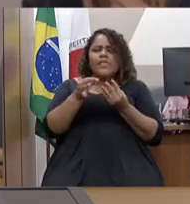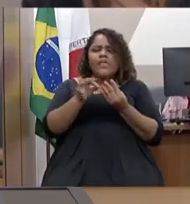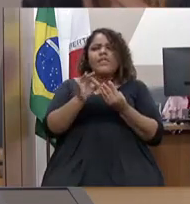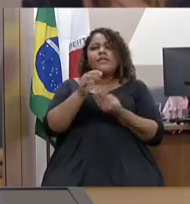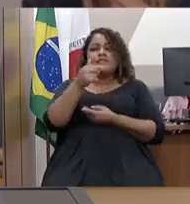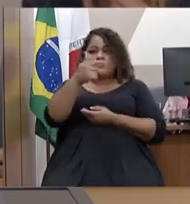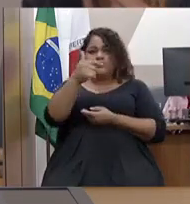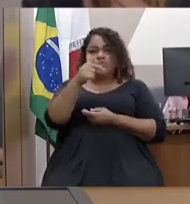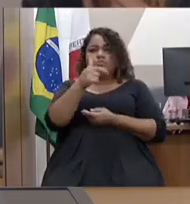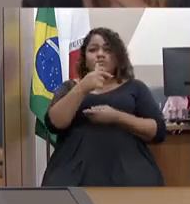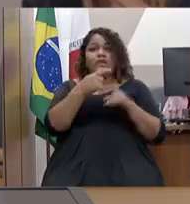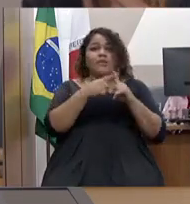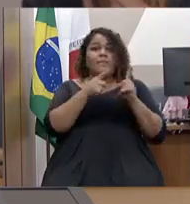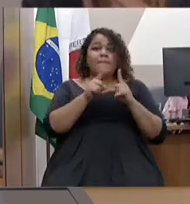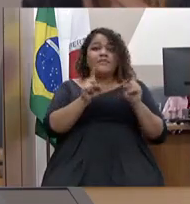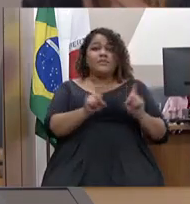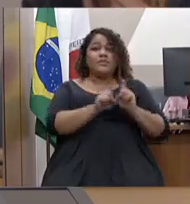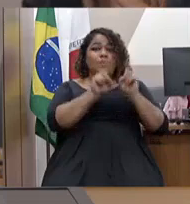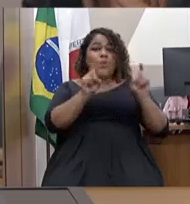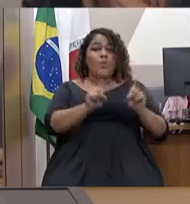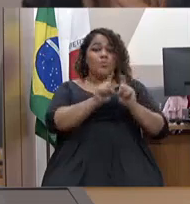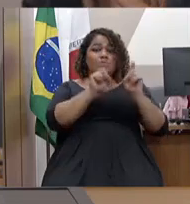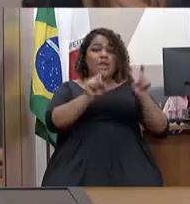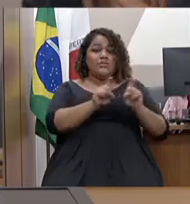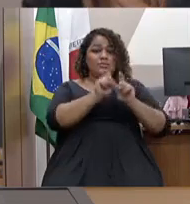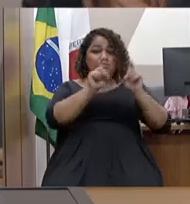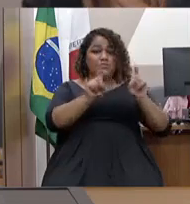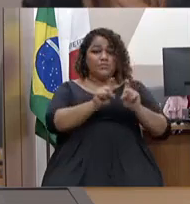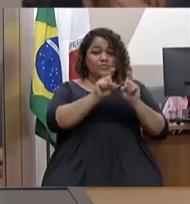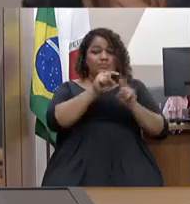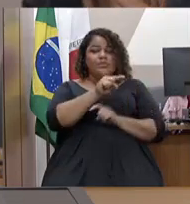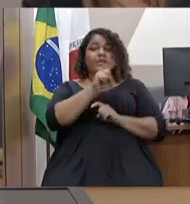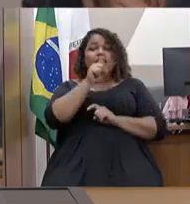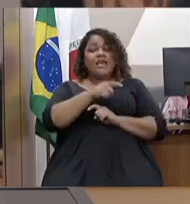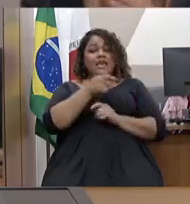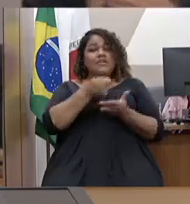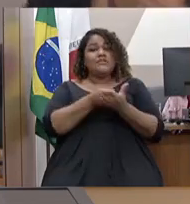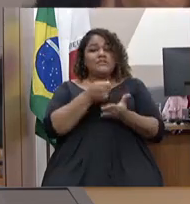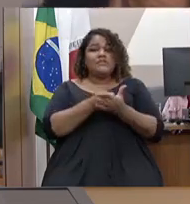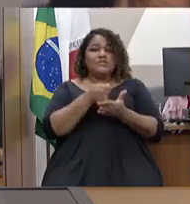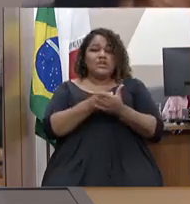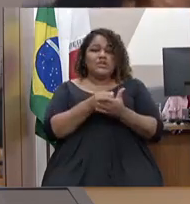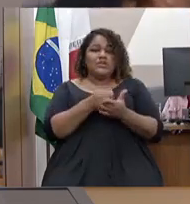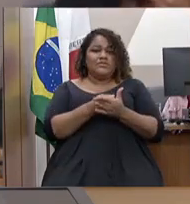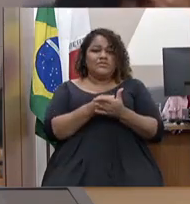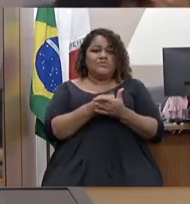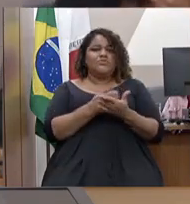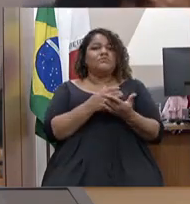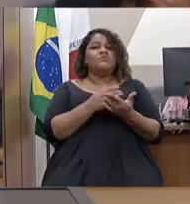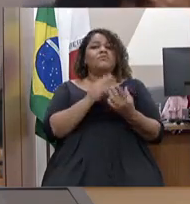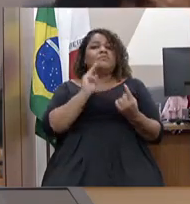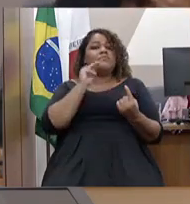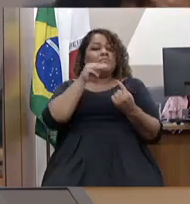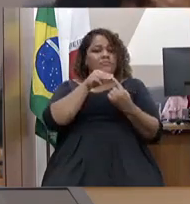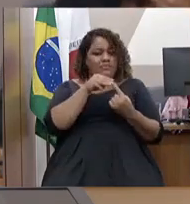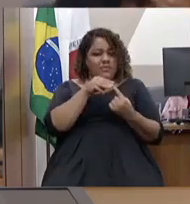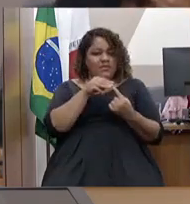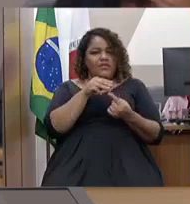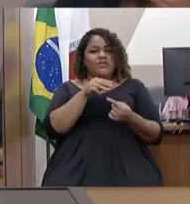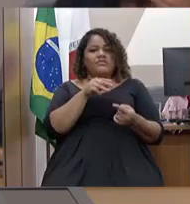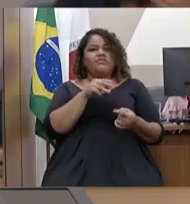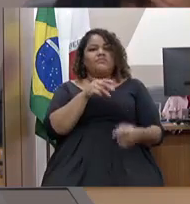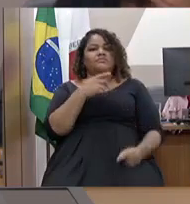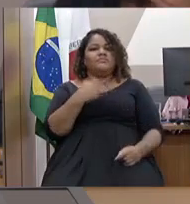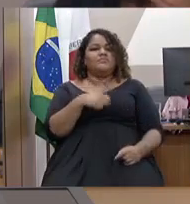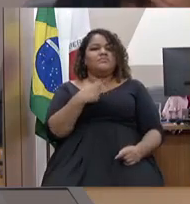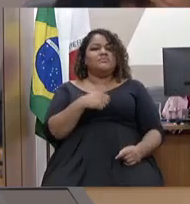exigentes né ele tem que responder tem que bater aquelas metas todas eu comer essa área a mesma coisa o cara do transporte lá ele tem que